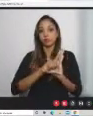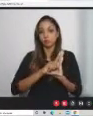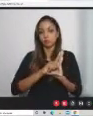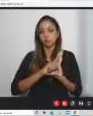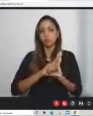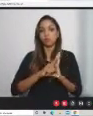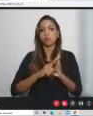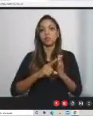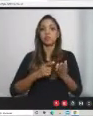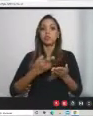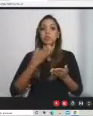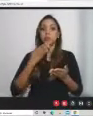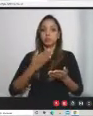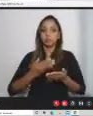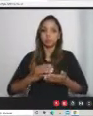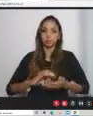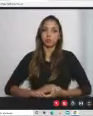indicações.